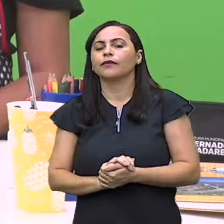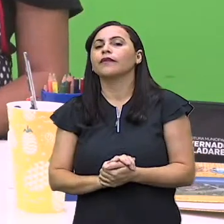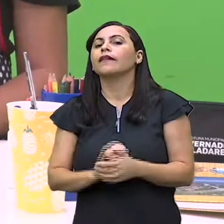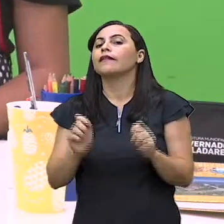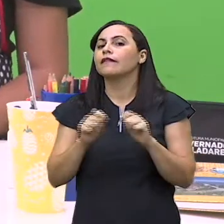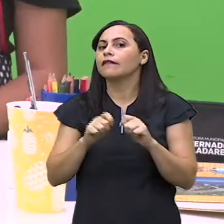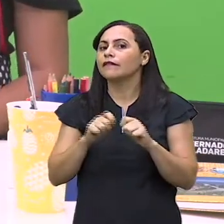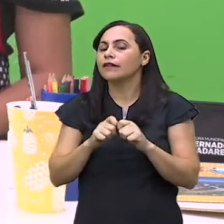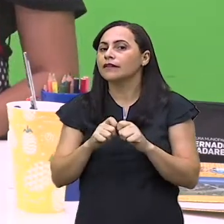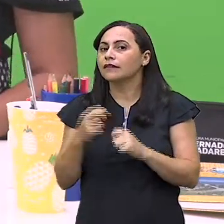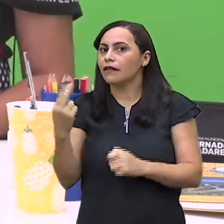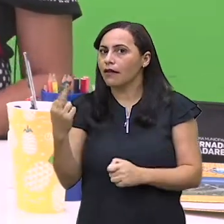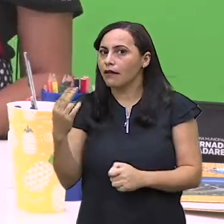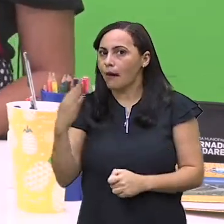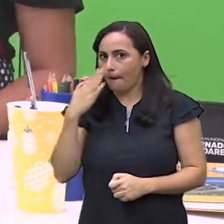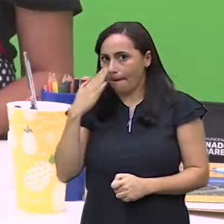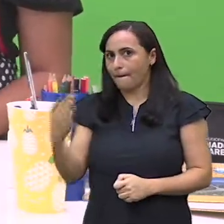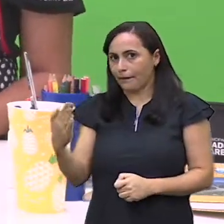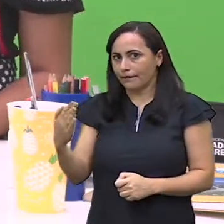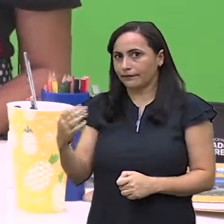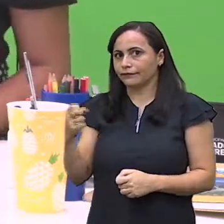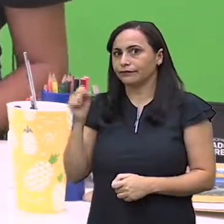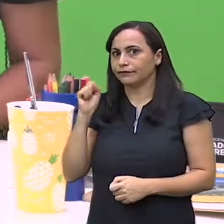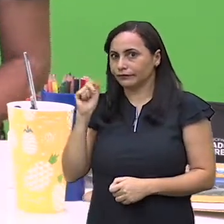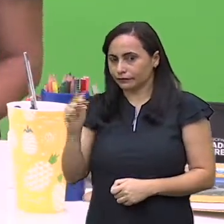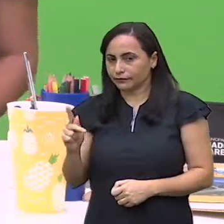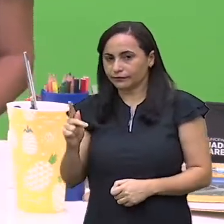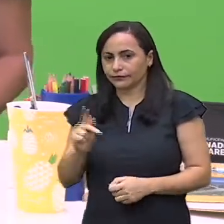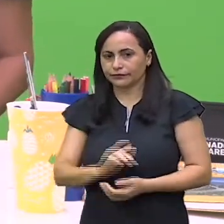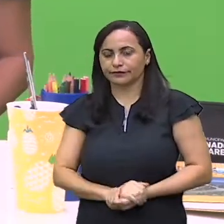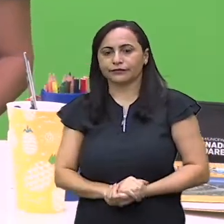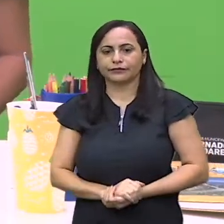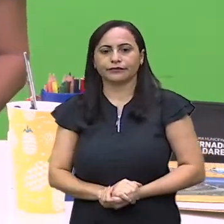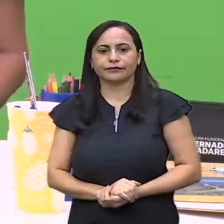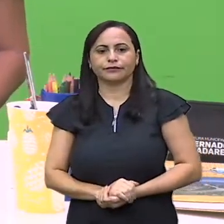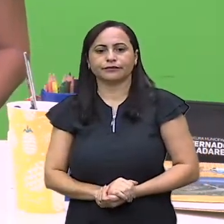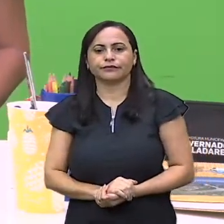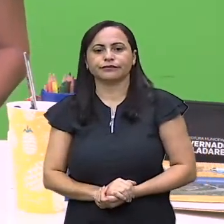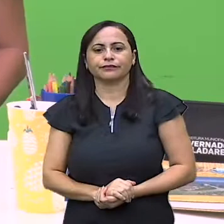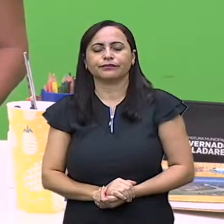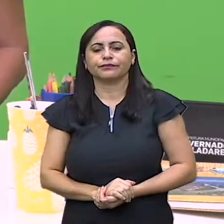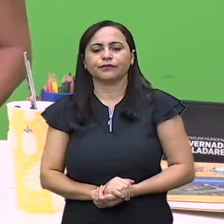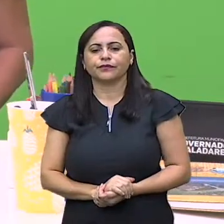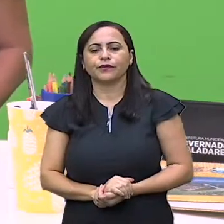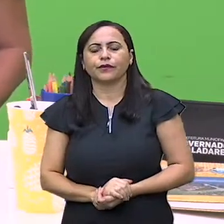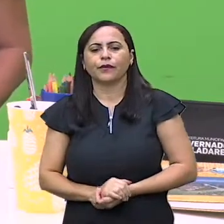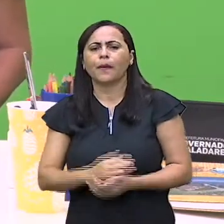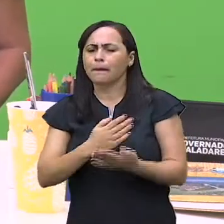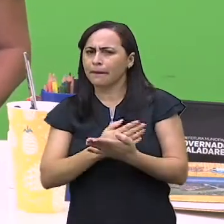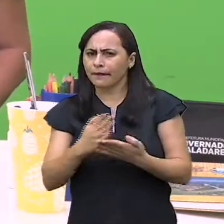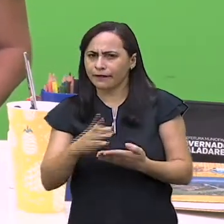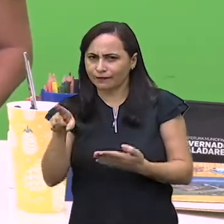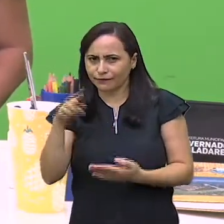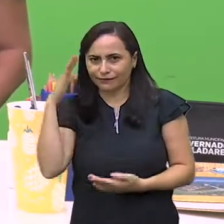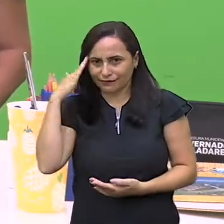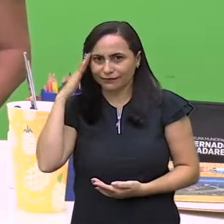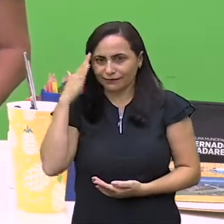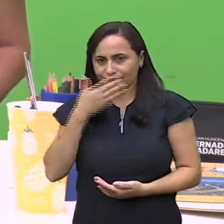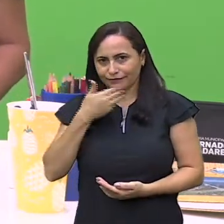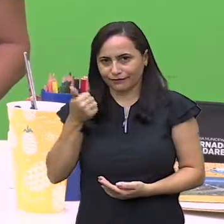aqui. Tá jóia. Tá jóia? Melhor a gente fazer que vocês vão entender melhor, não é?